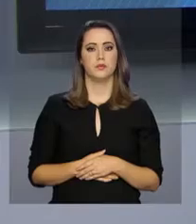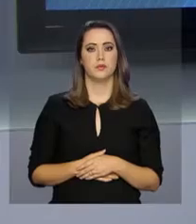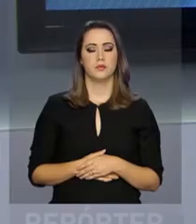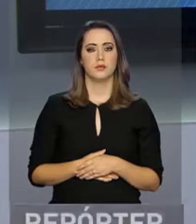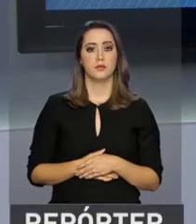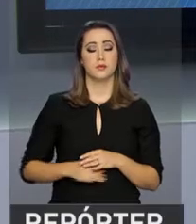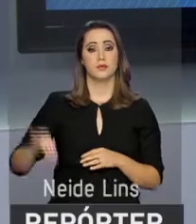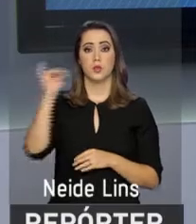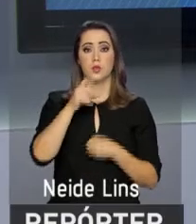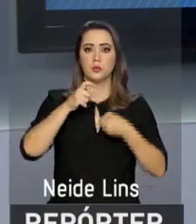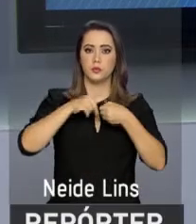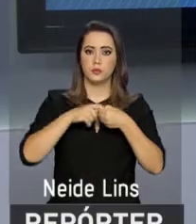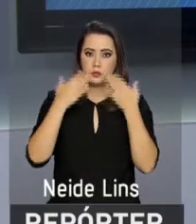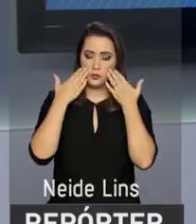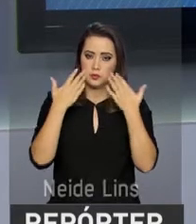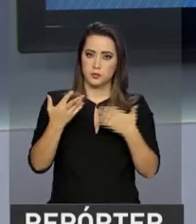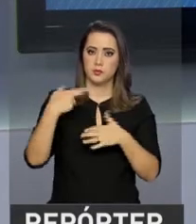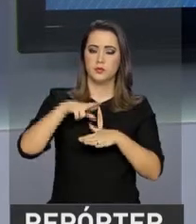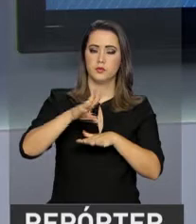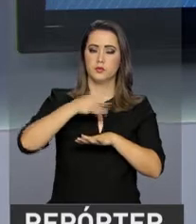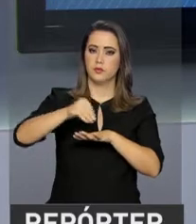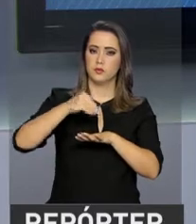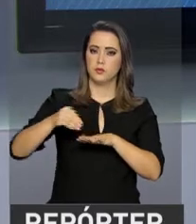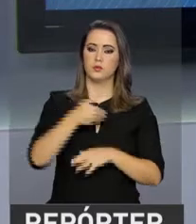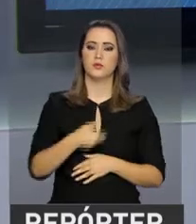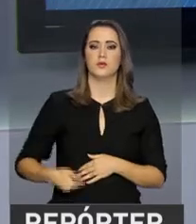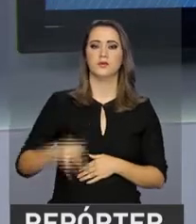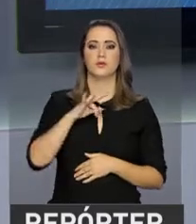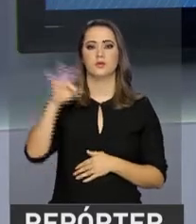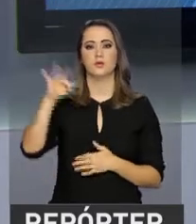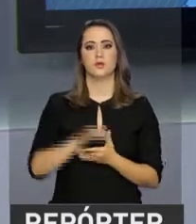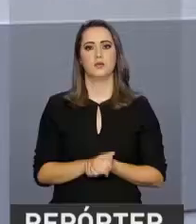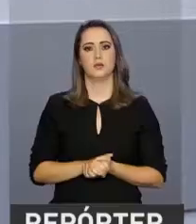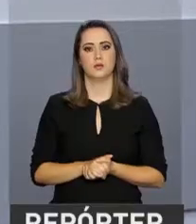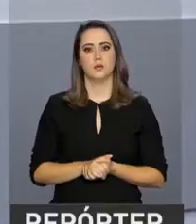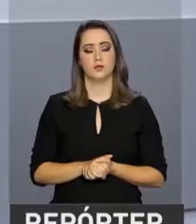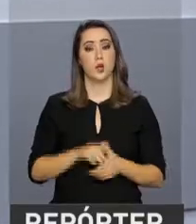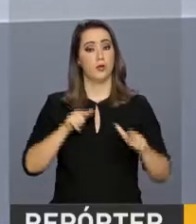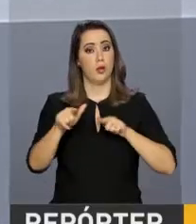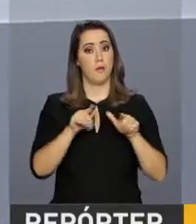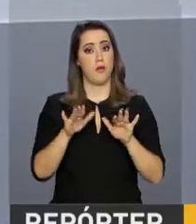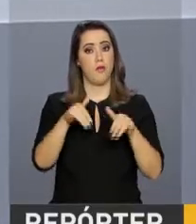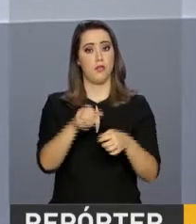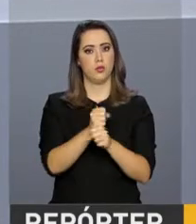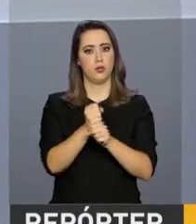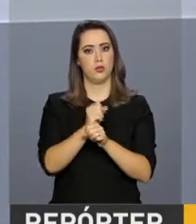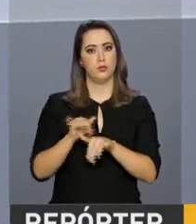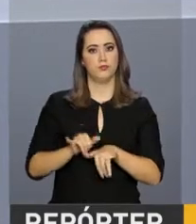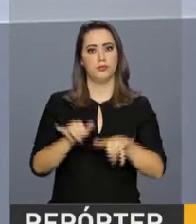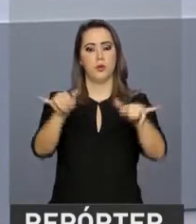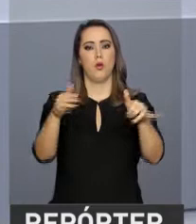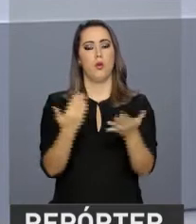olá estamos de volta com o repórter nbr e as notícias do governo federal a operação fim de ano nos aeroportos